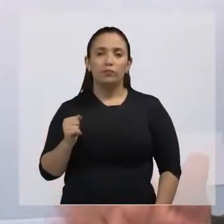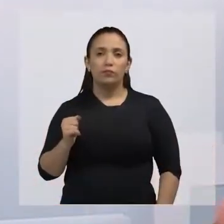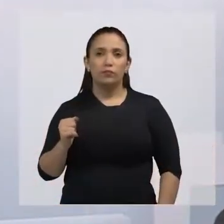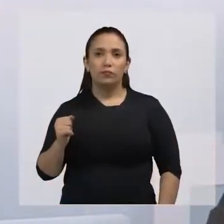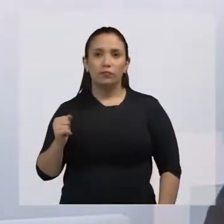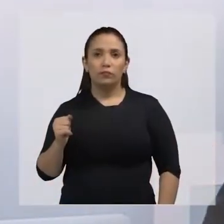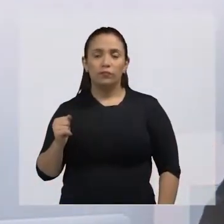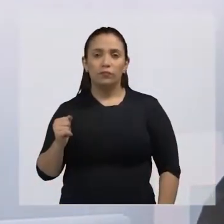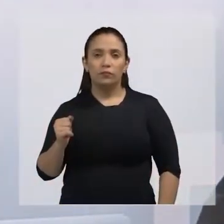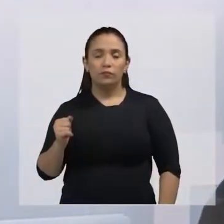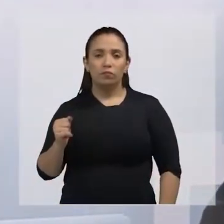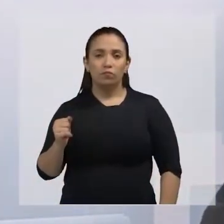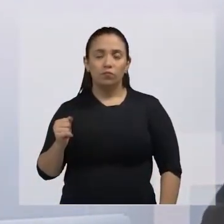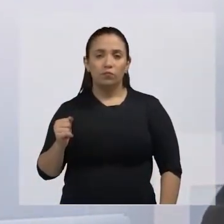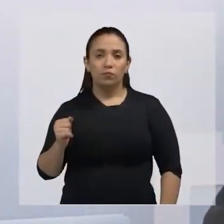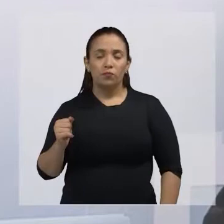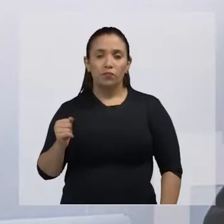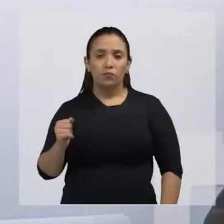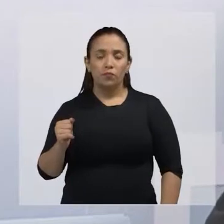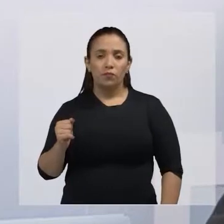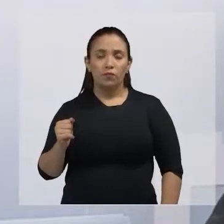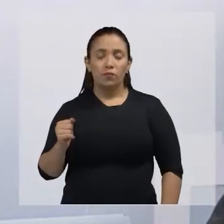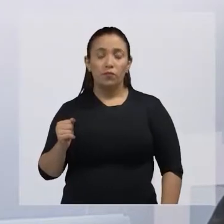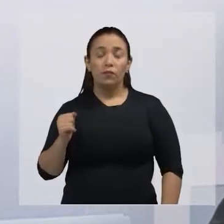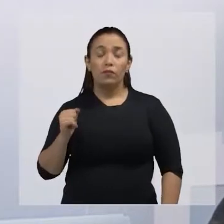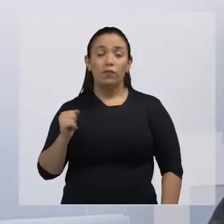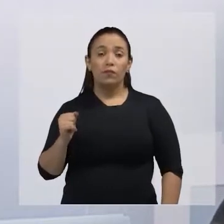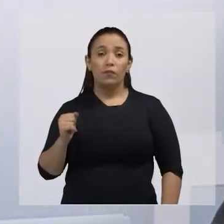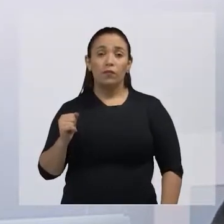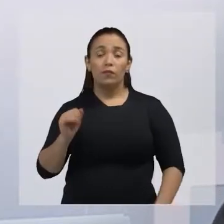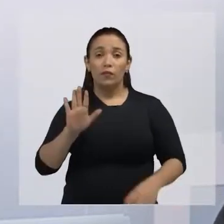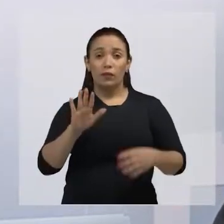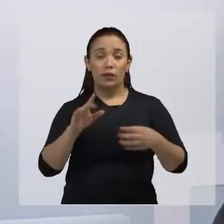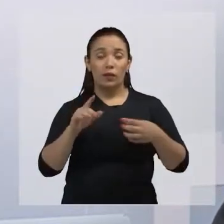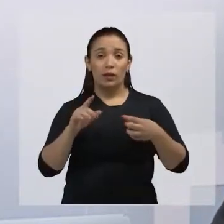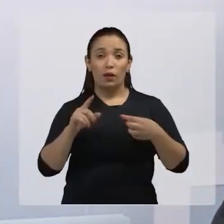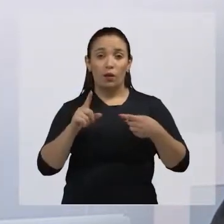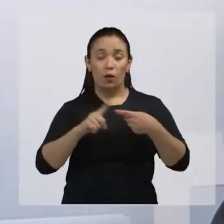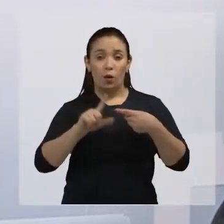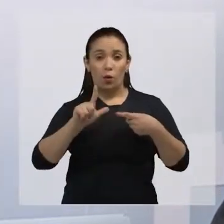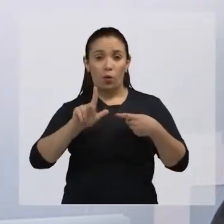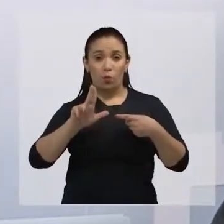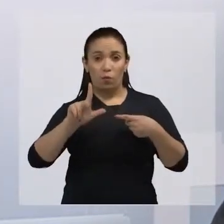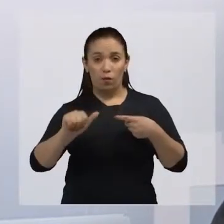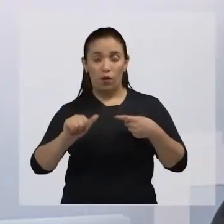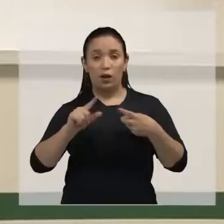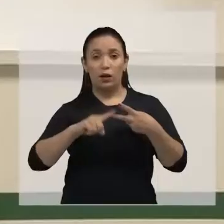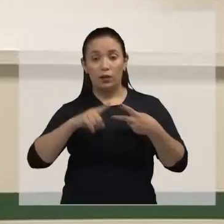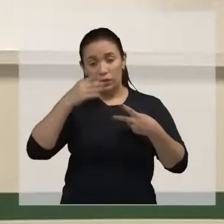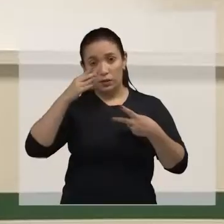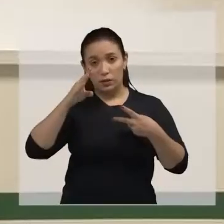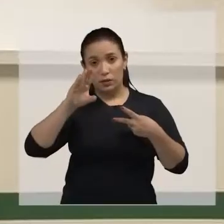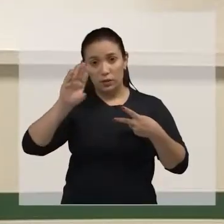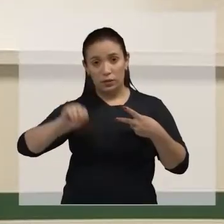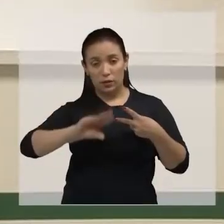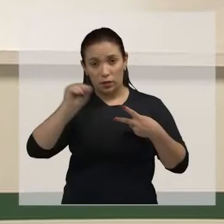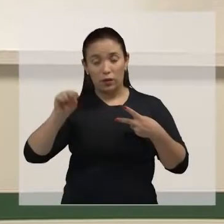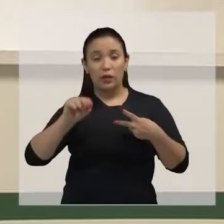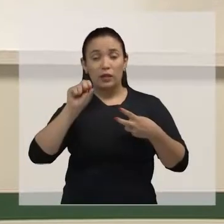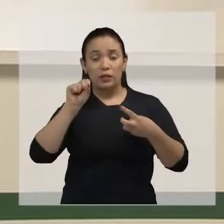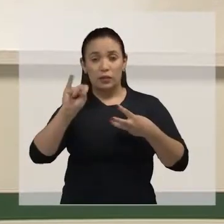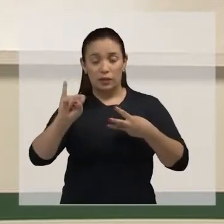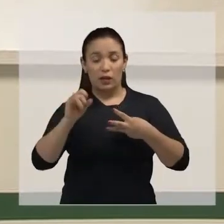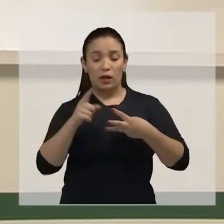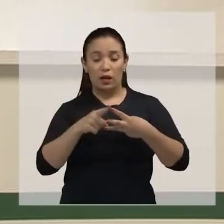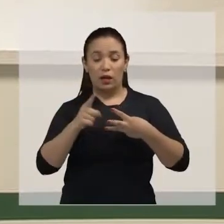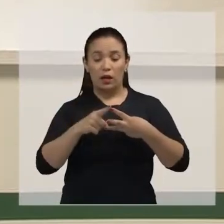isso? Era... Mas aí que está o X da questão. Quando você coloca Lula e Ciro, Então, onde é que eu tô querendo chegar para você? Quando você me tira- entender, depois